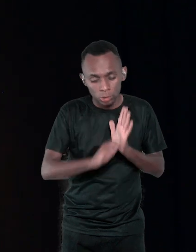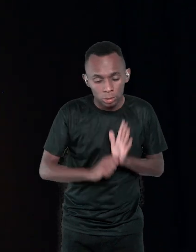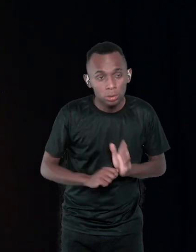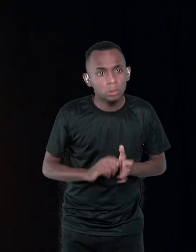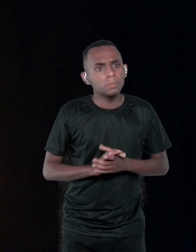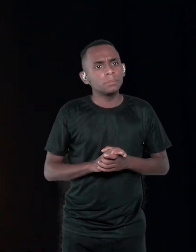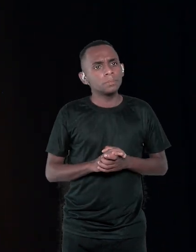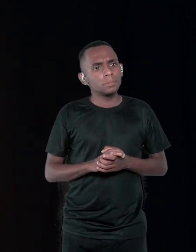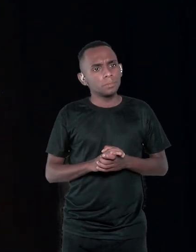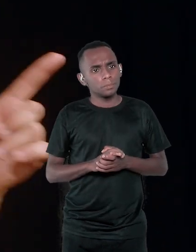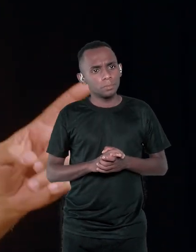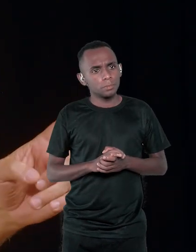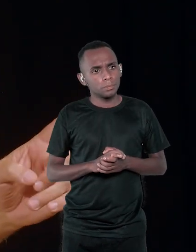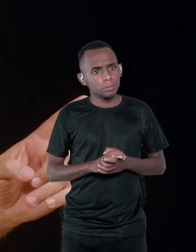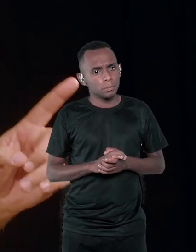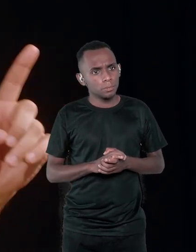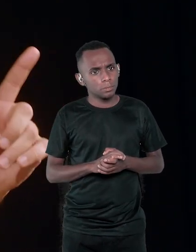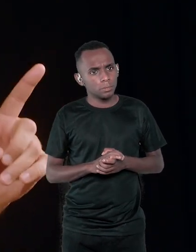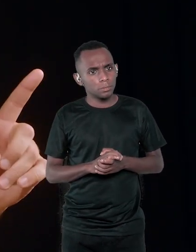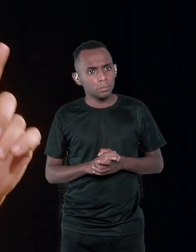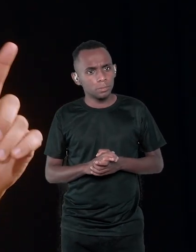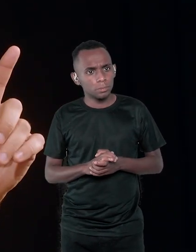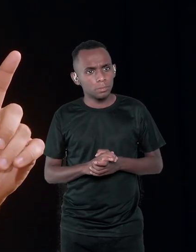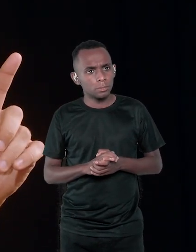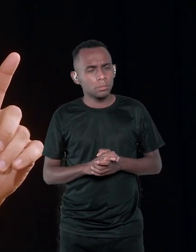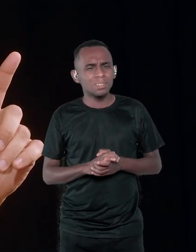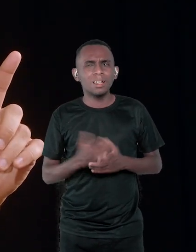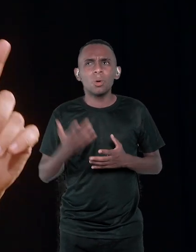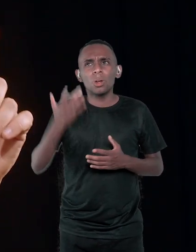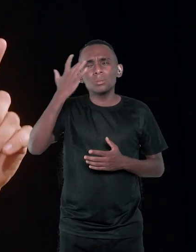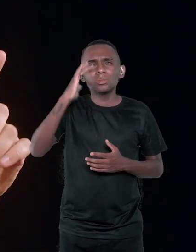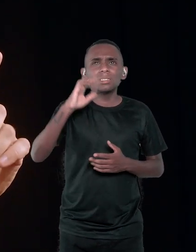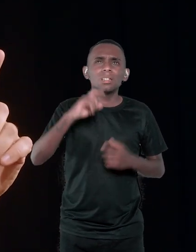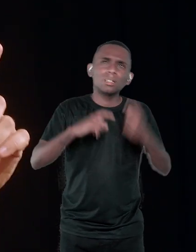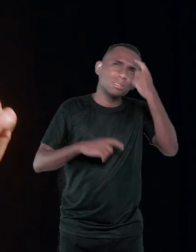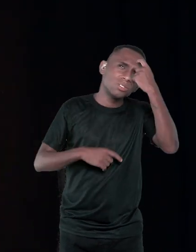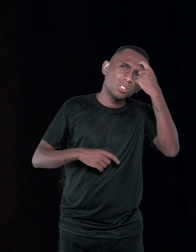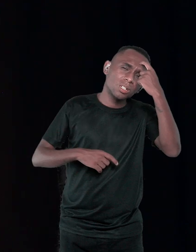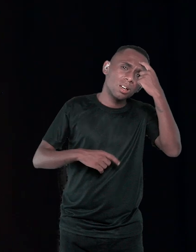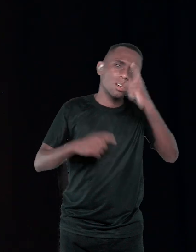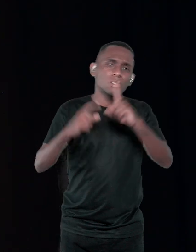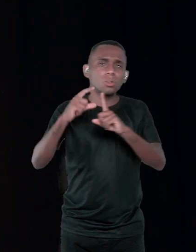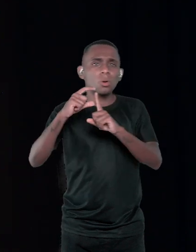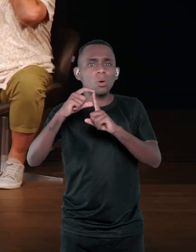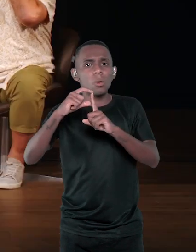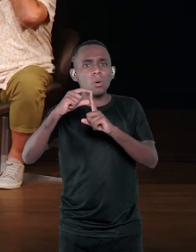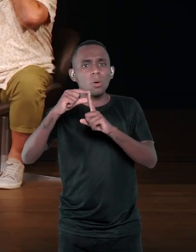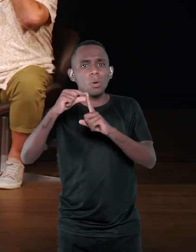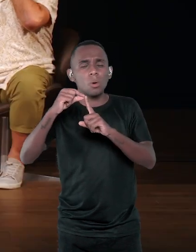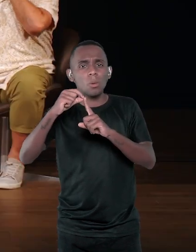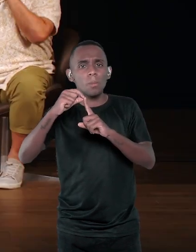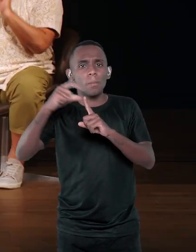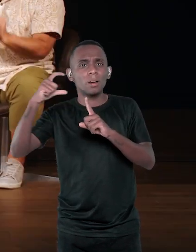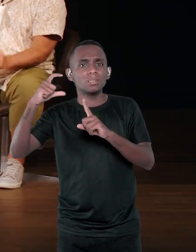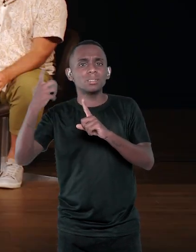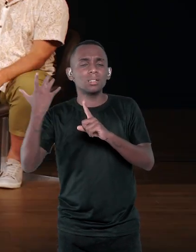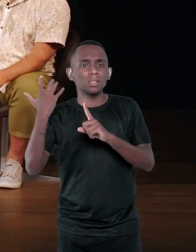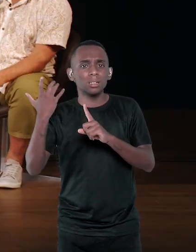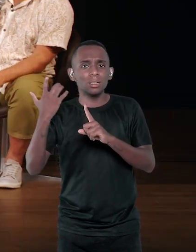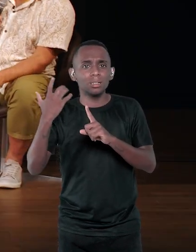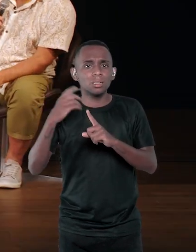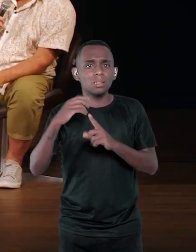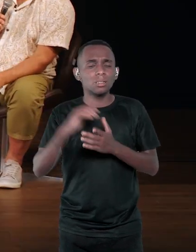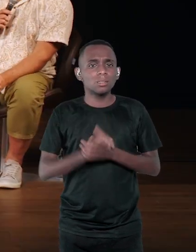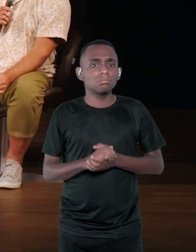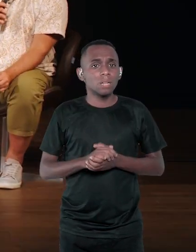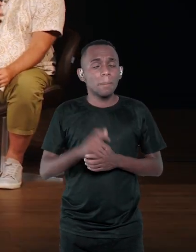Agora, que dá um Google rápido. Ele é paquistanês ou ele é indiano? O paquistanês, né? O Salman